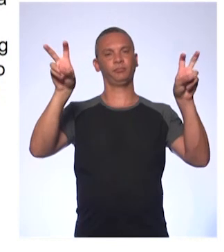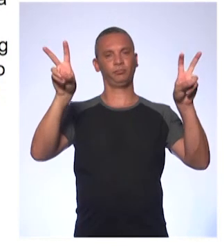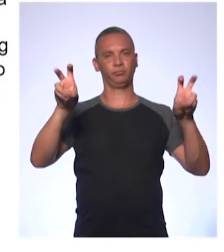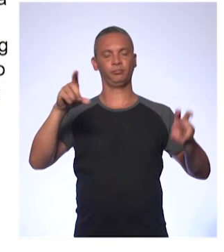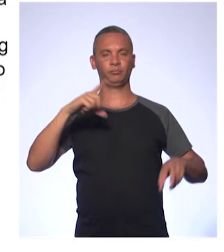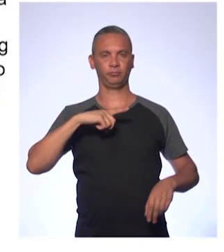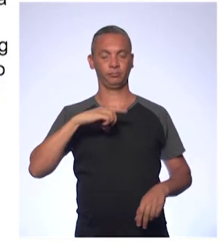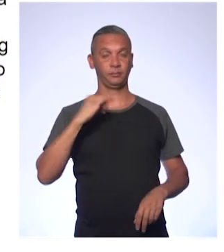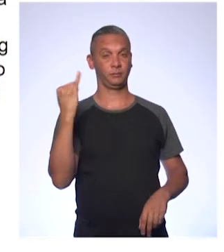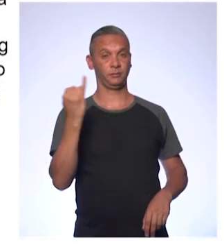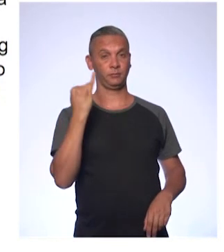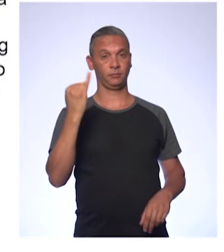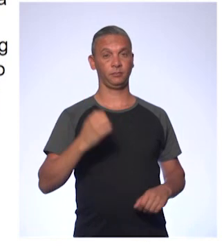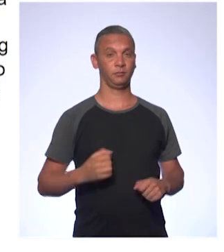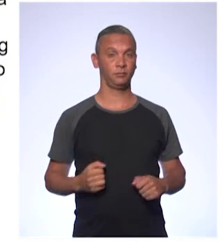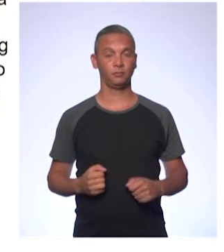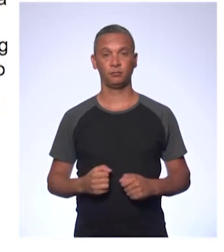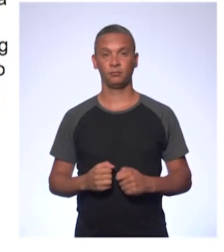título, né?